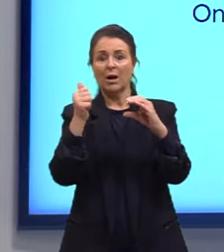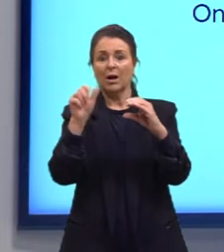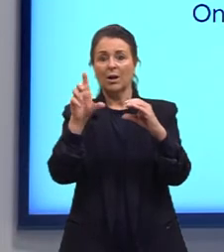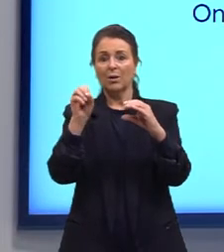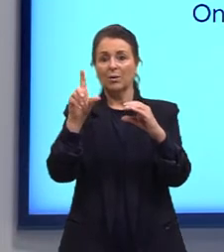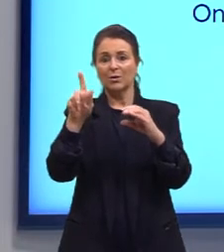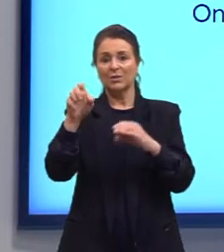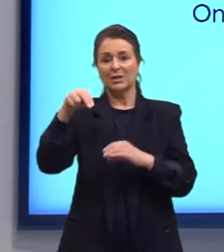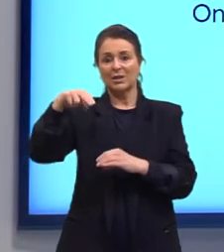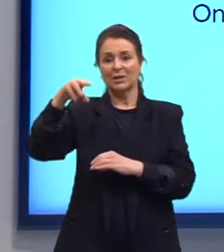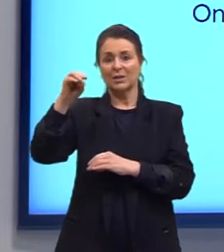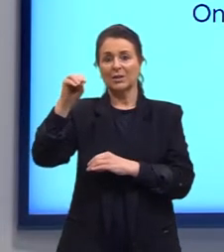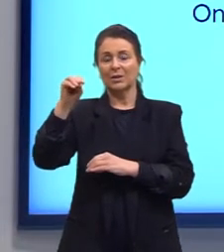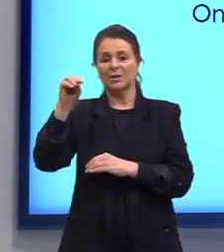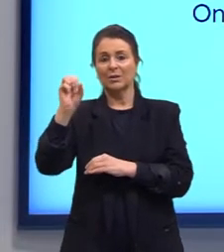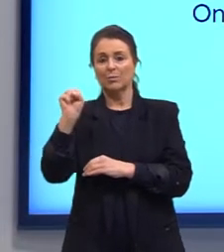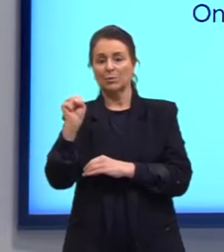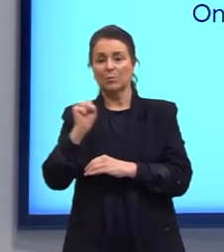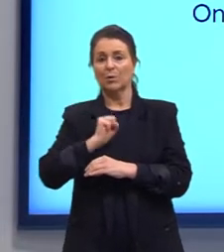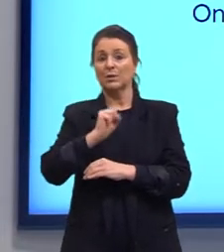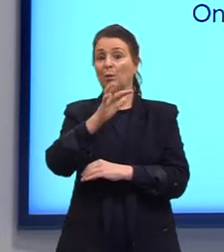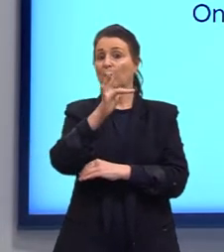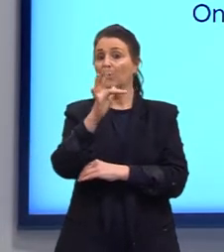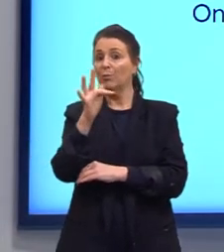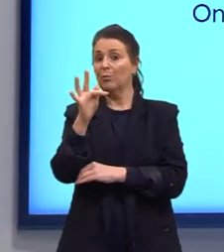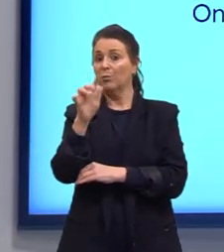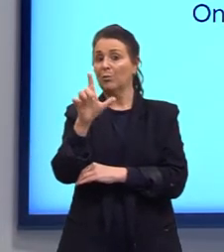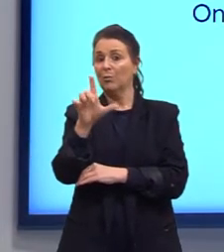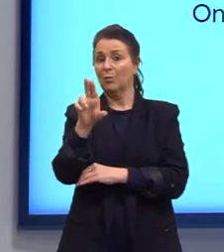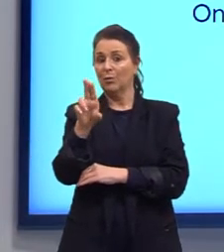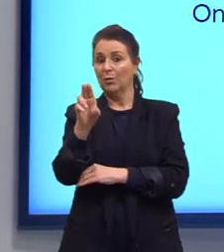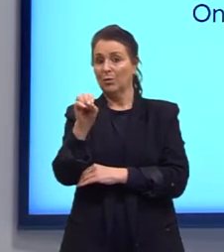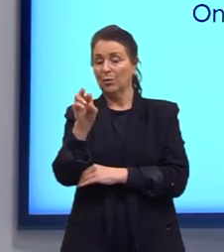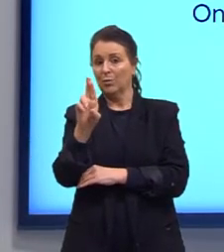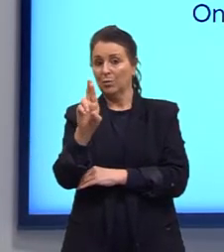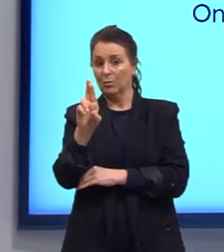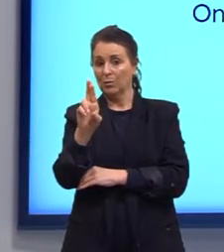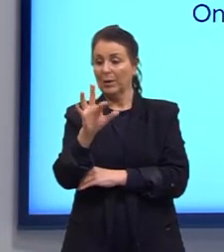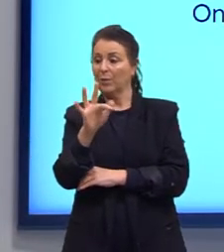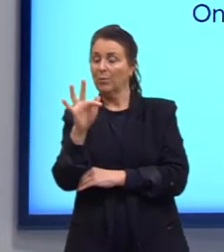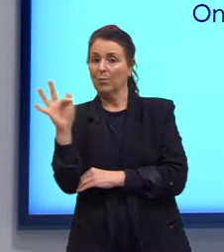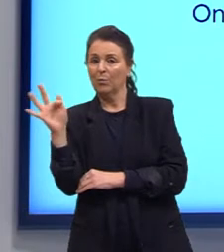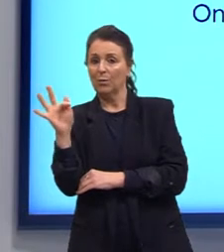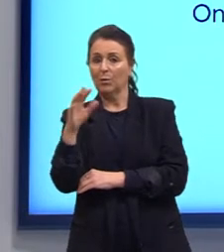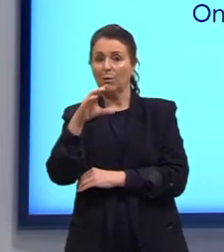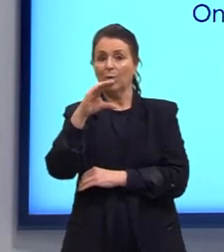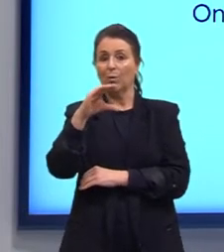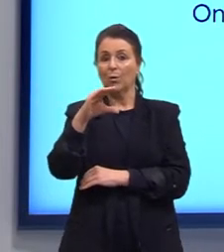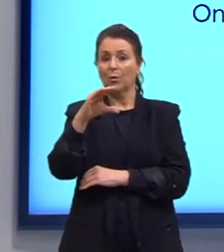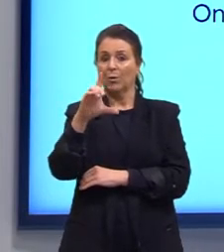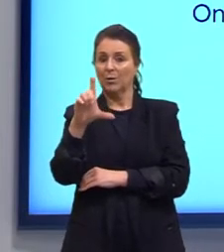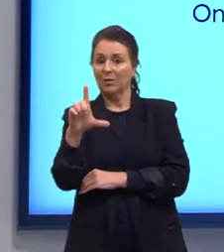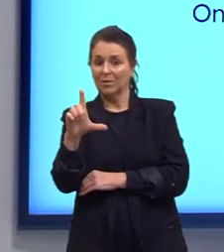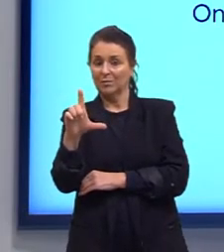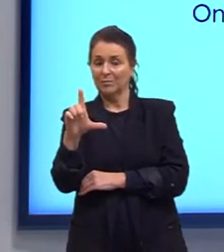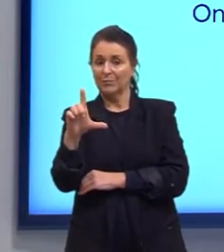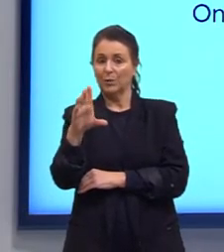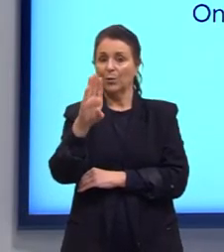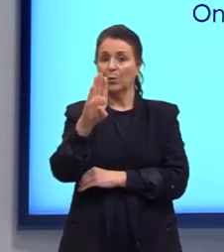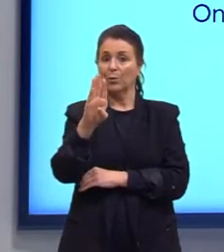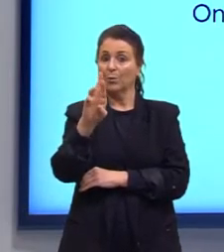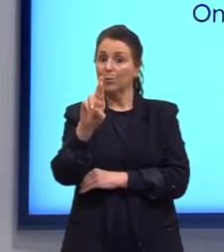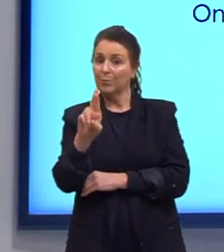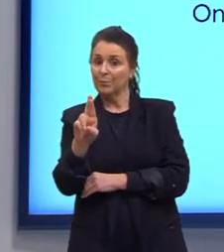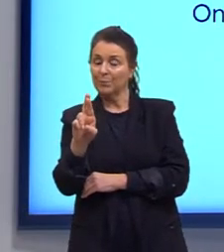podem ser pode ser o flúor representando com a símbolo f o cloro série O